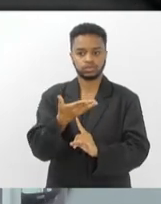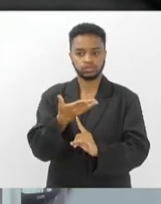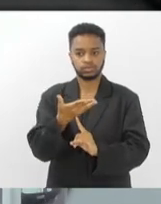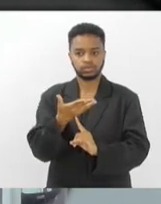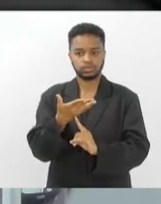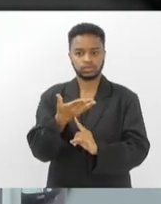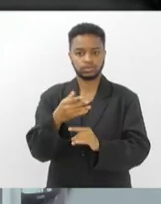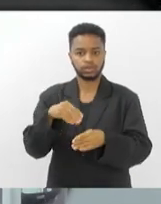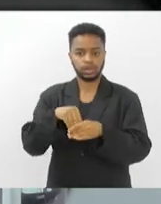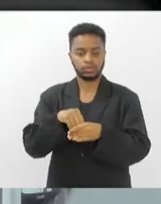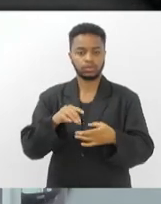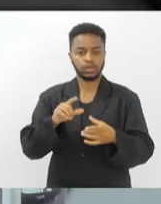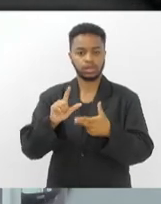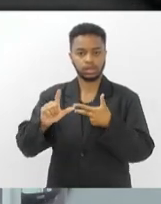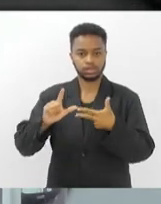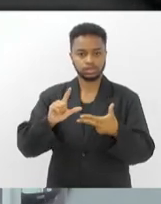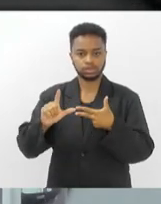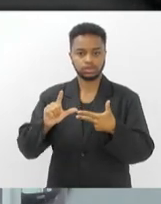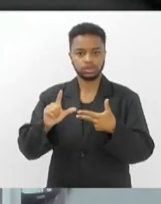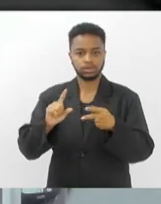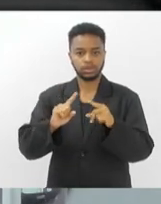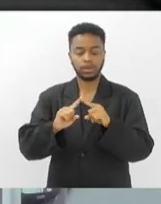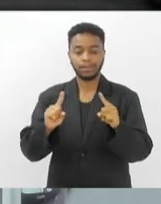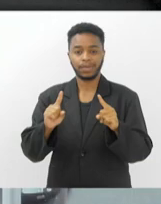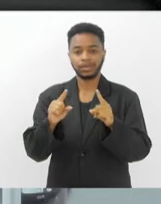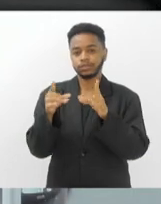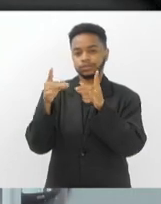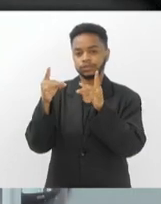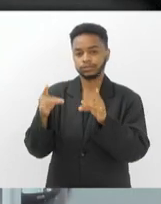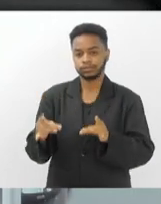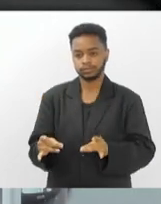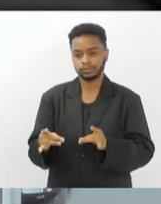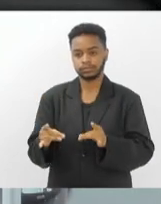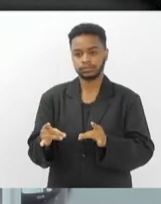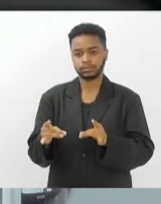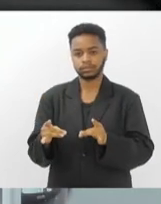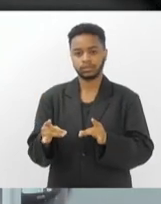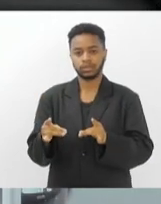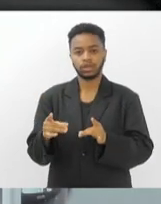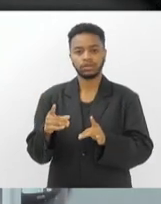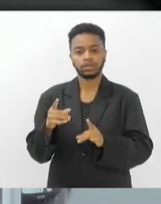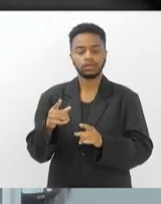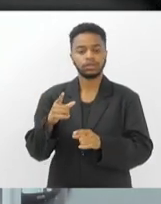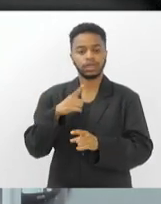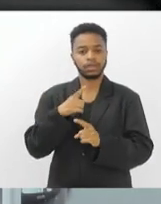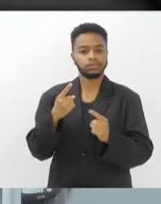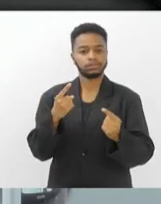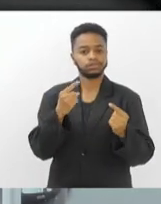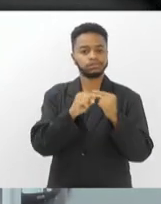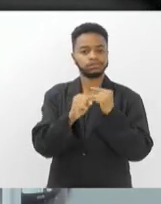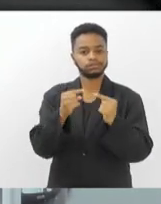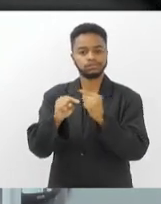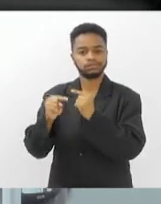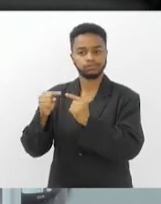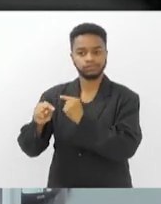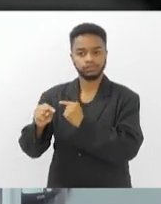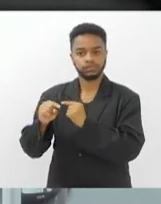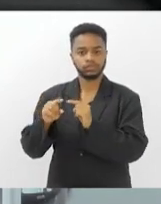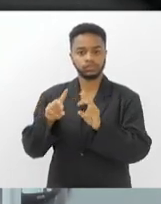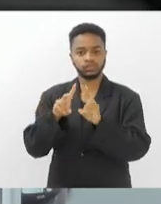da nossa legislação, mas muito específico para resolver essas contradições entre